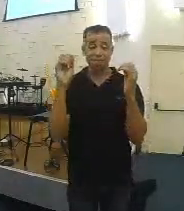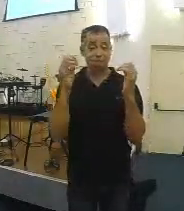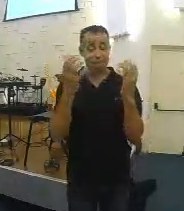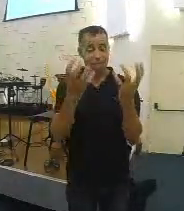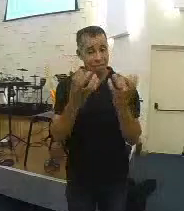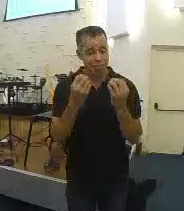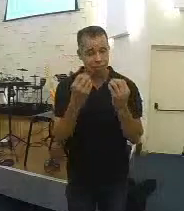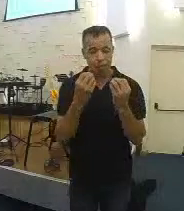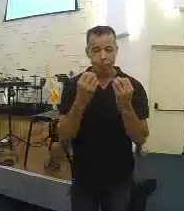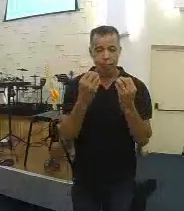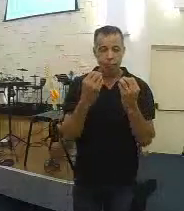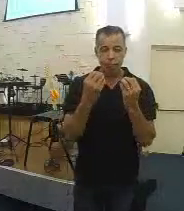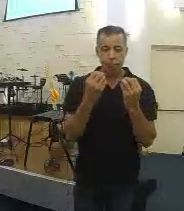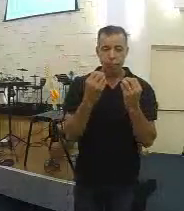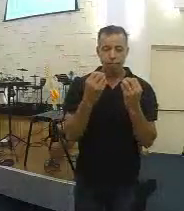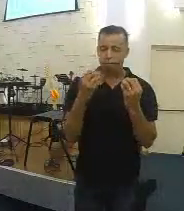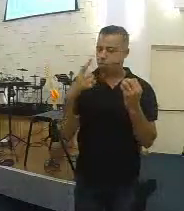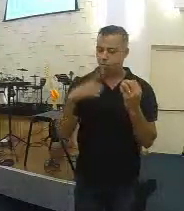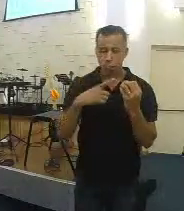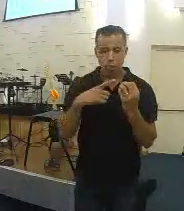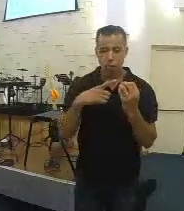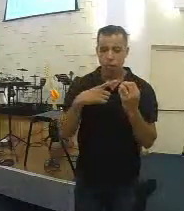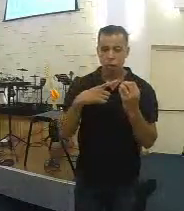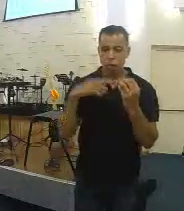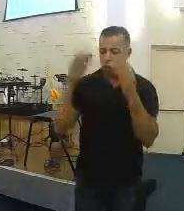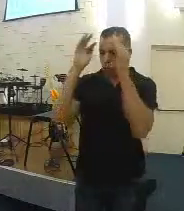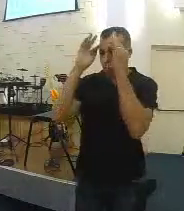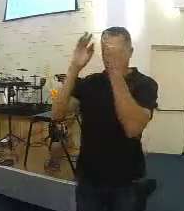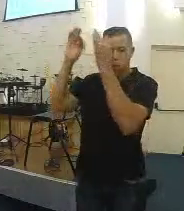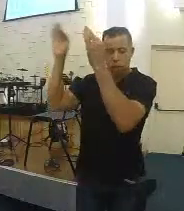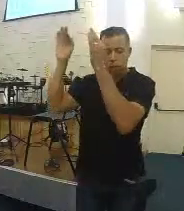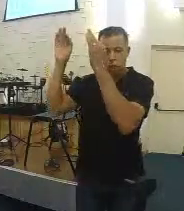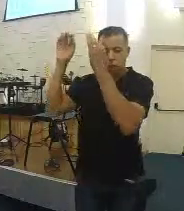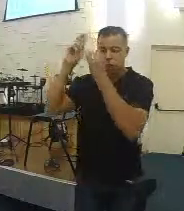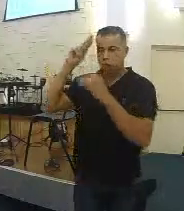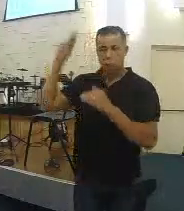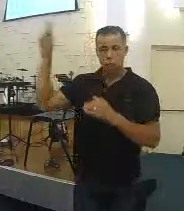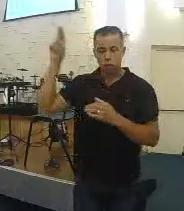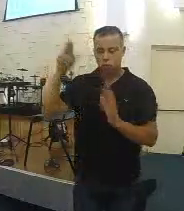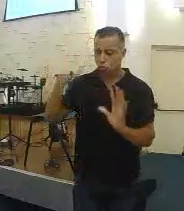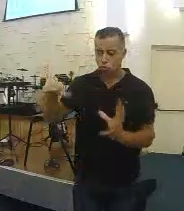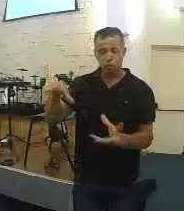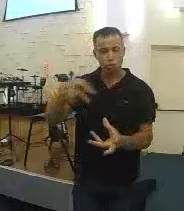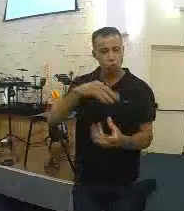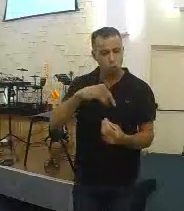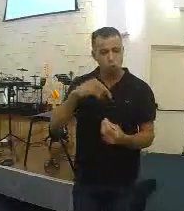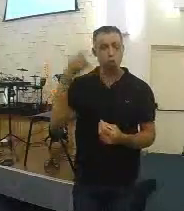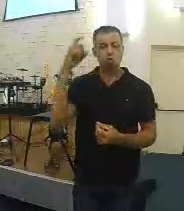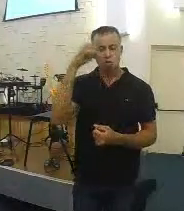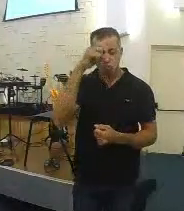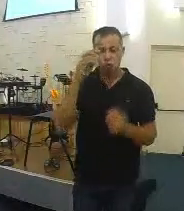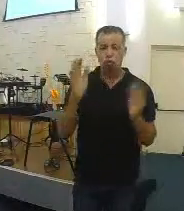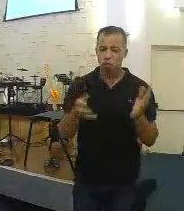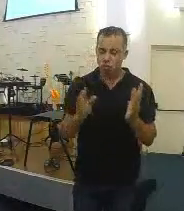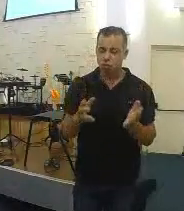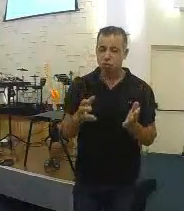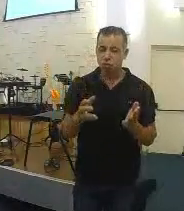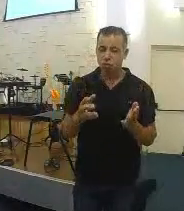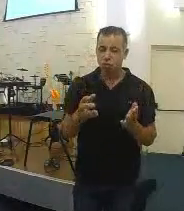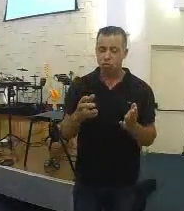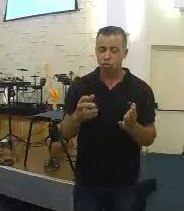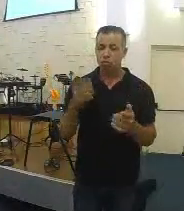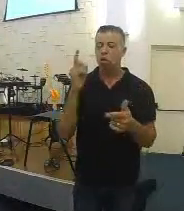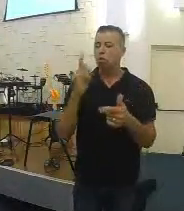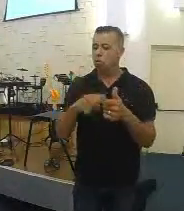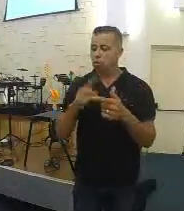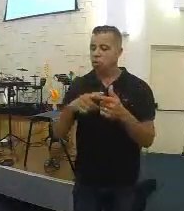com temor a Deus e honrar o Senhor nesse tempo tão desafiador, influenciar positivamente